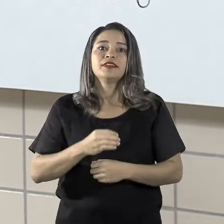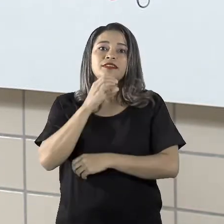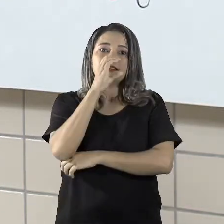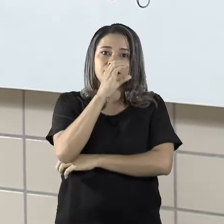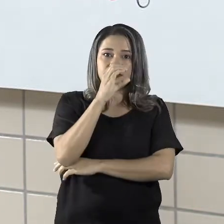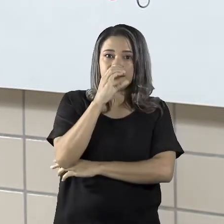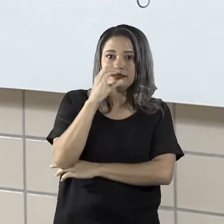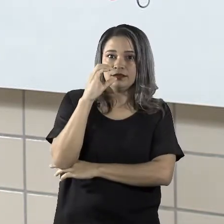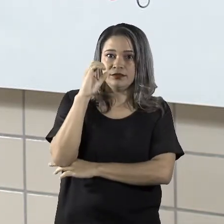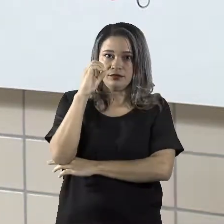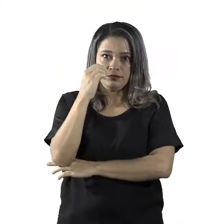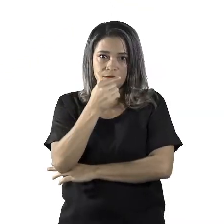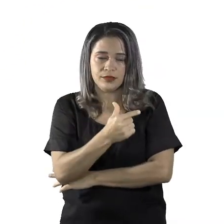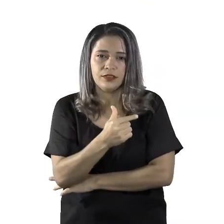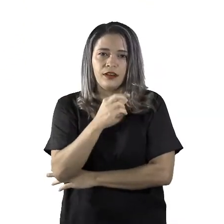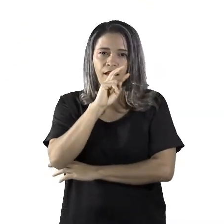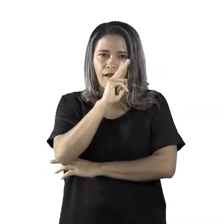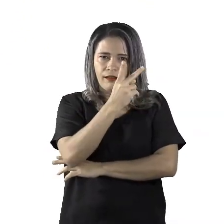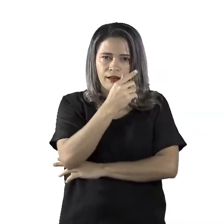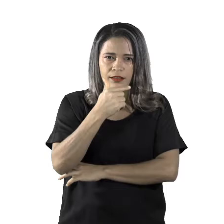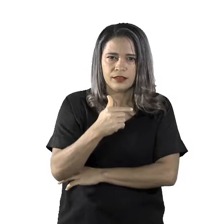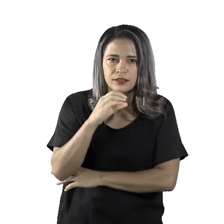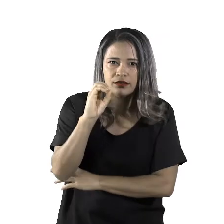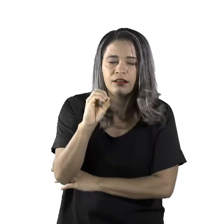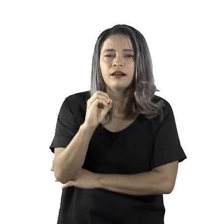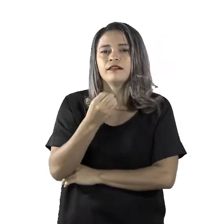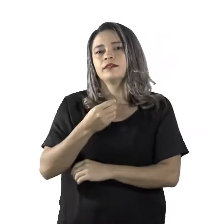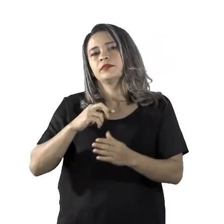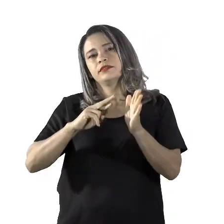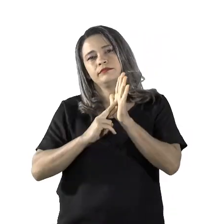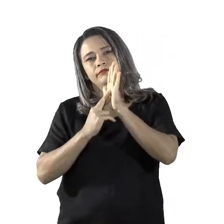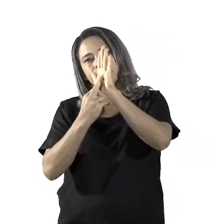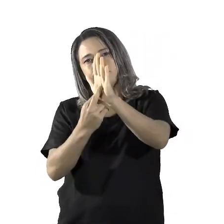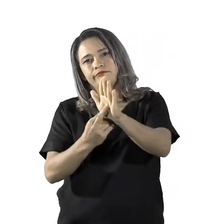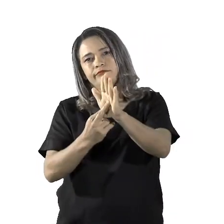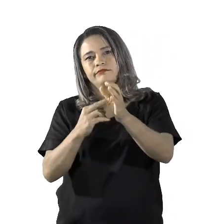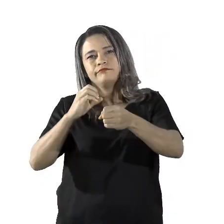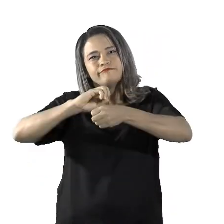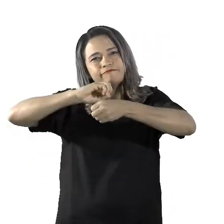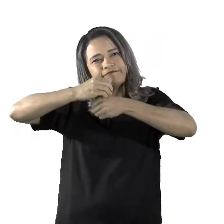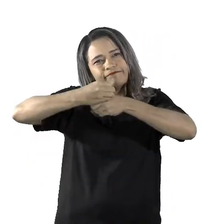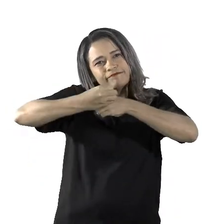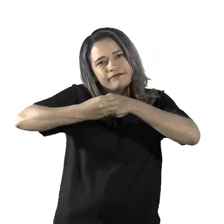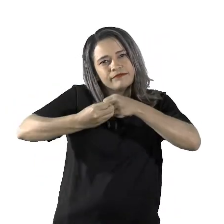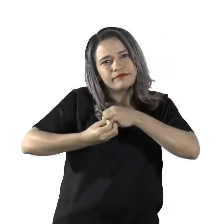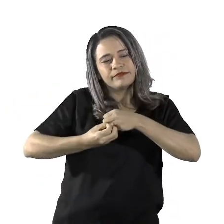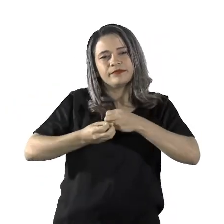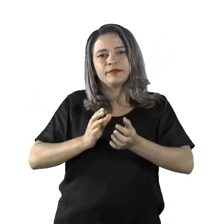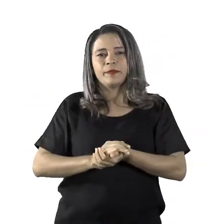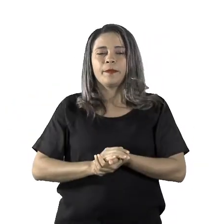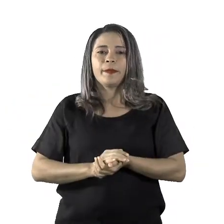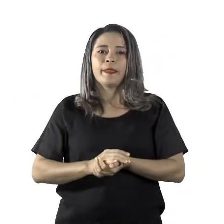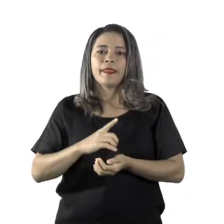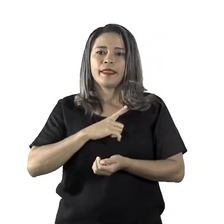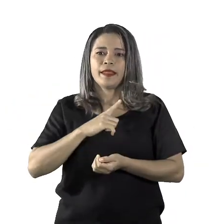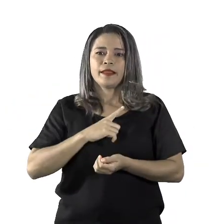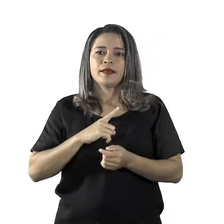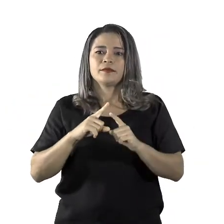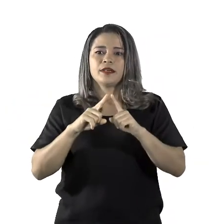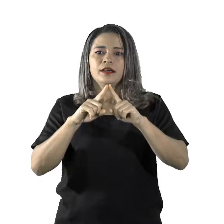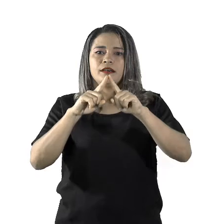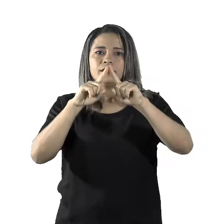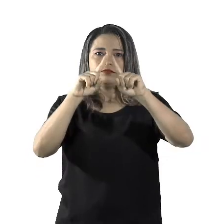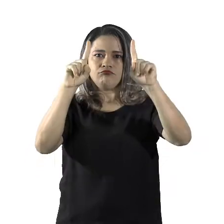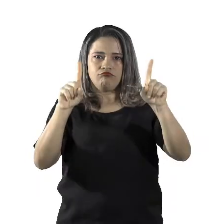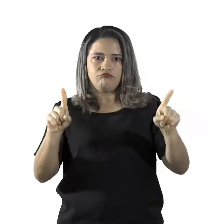CO2, H2O, que é chamado de representação molecular, nós temos as representações geométricas,